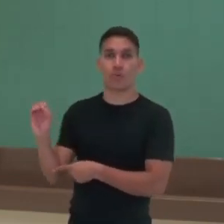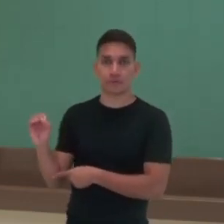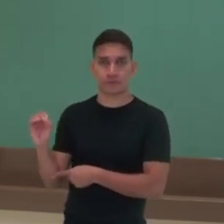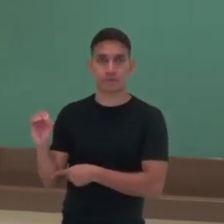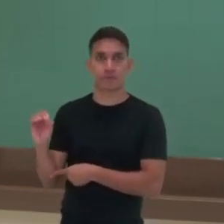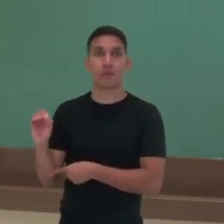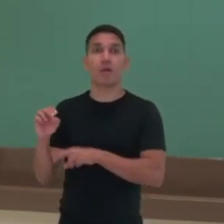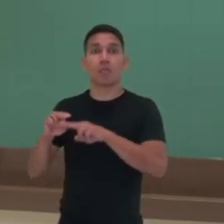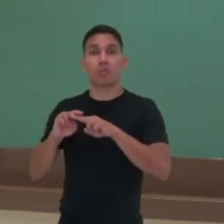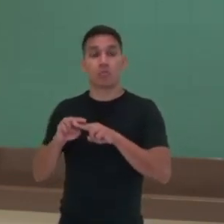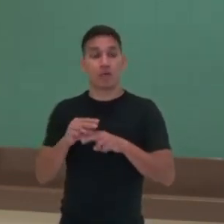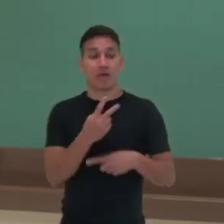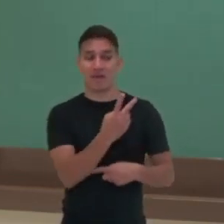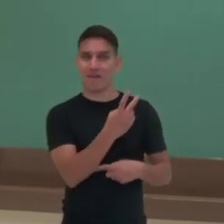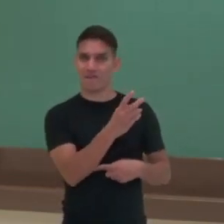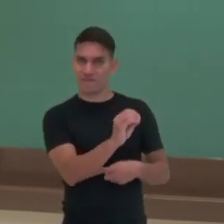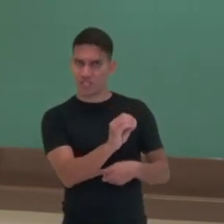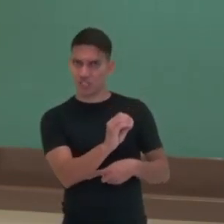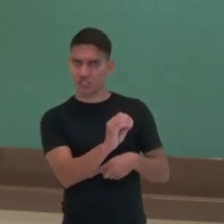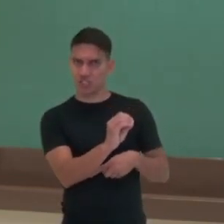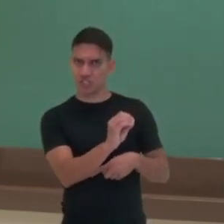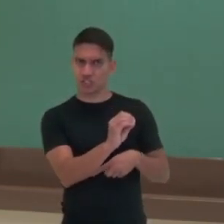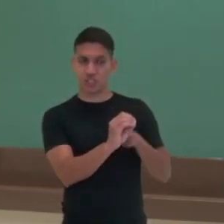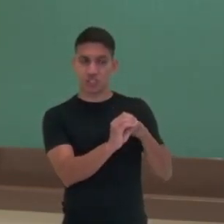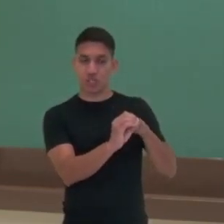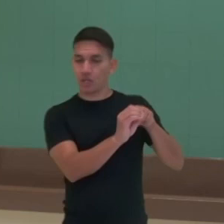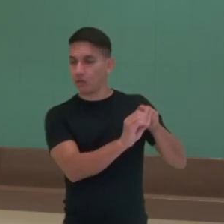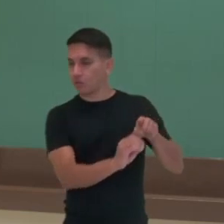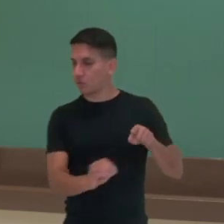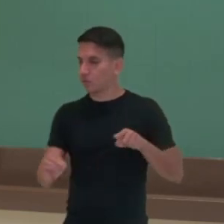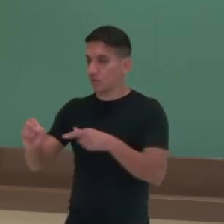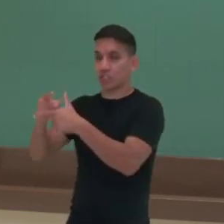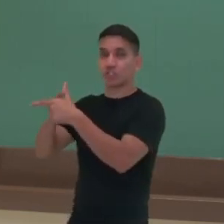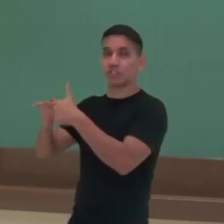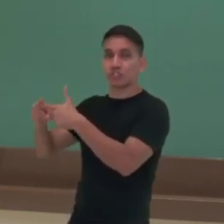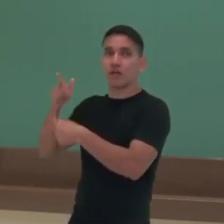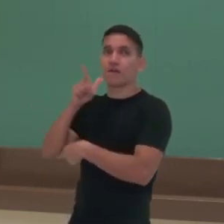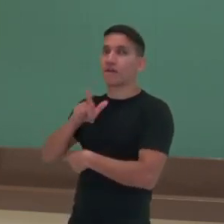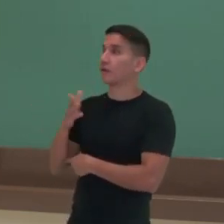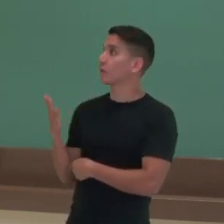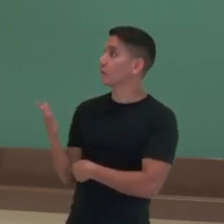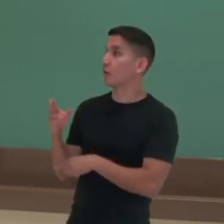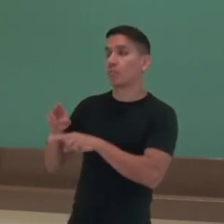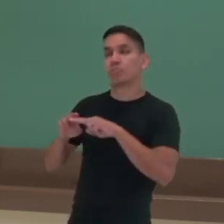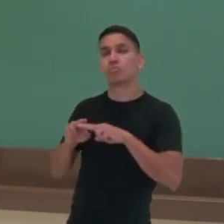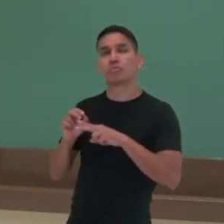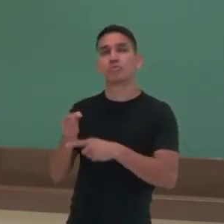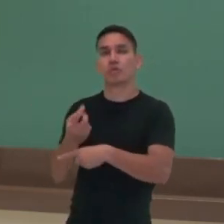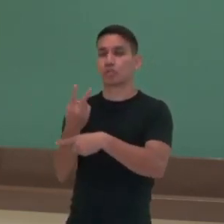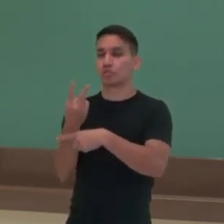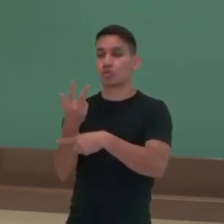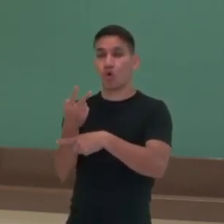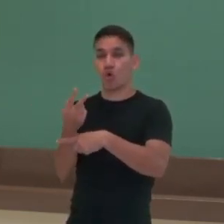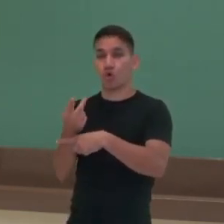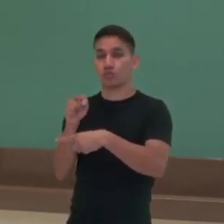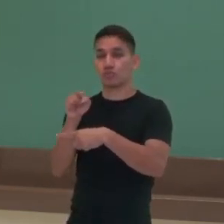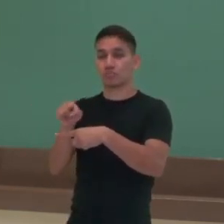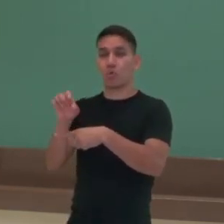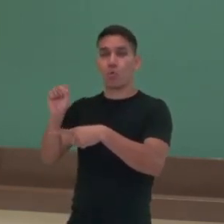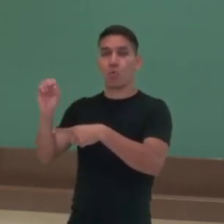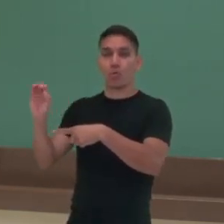12.800. Esse 20 que está multiplicando passa dividindo. Então, o meu x é igual a